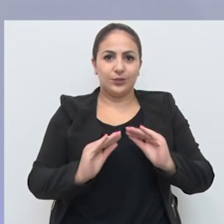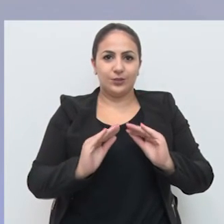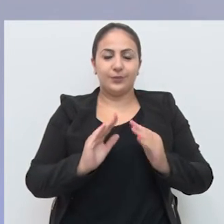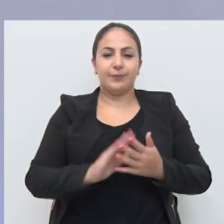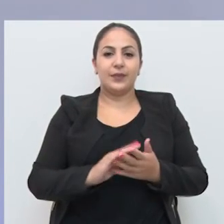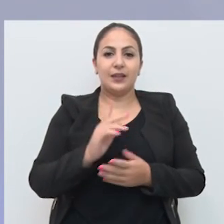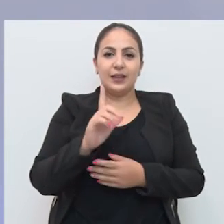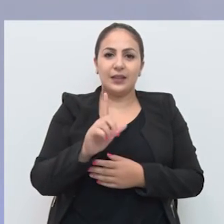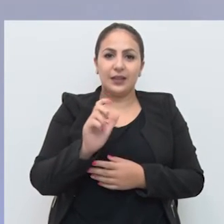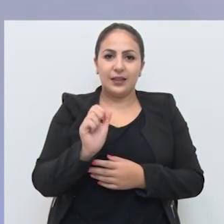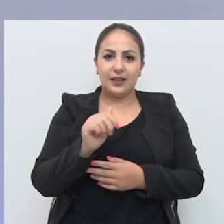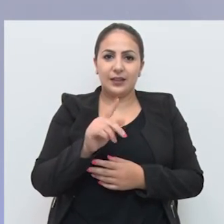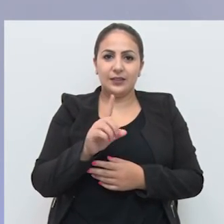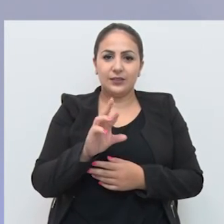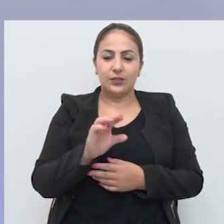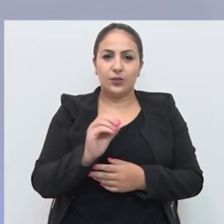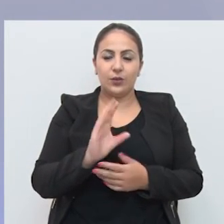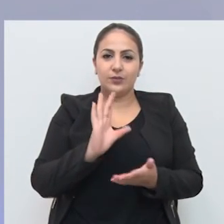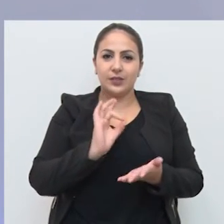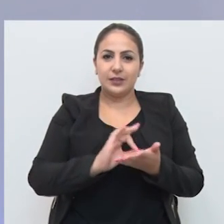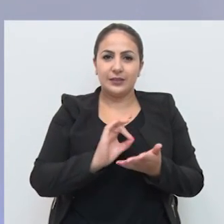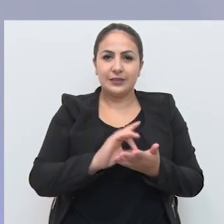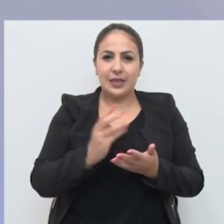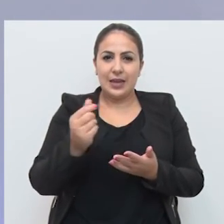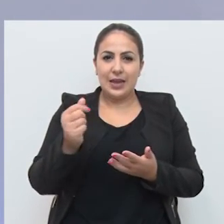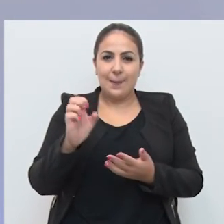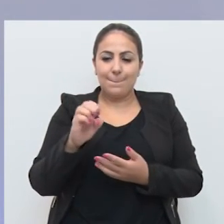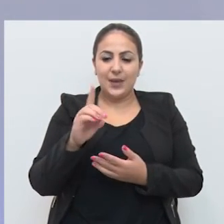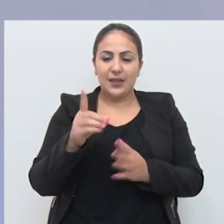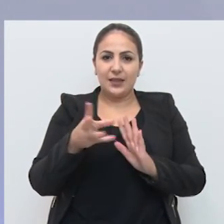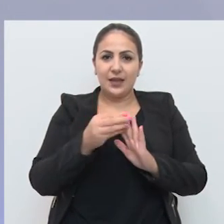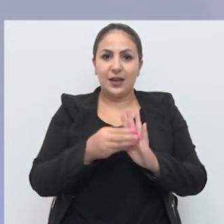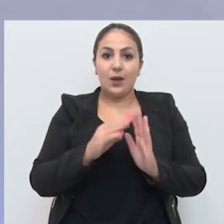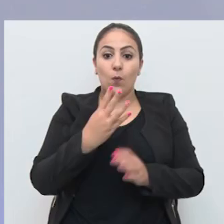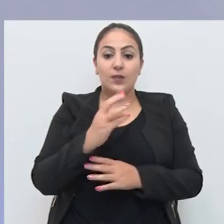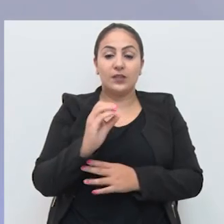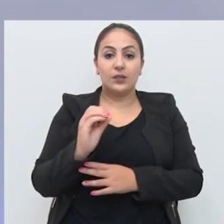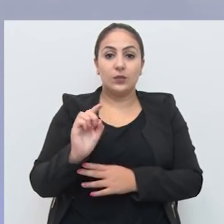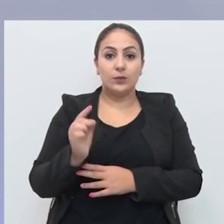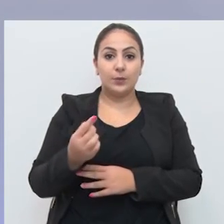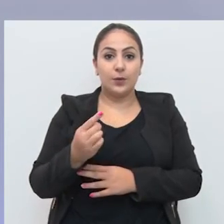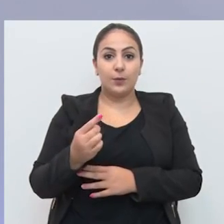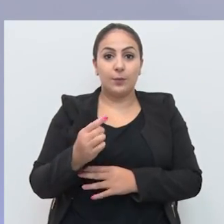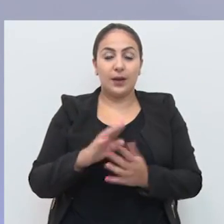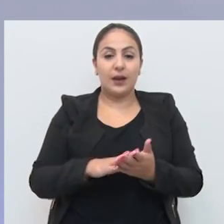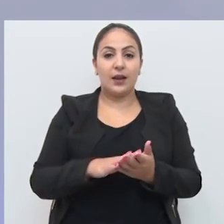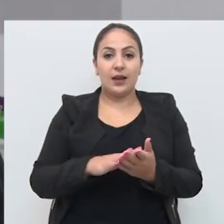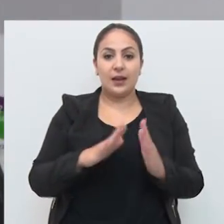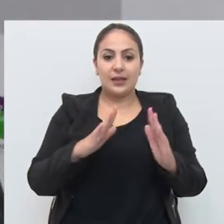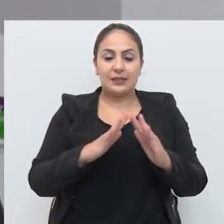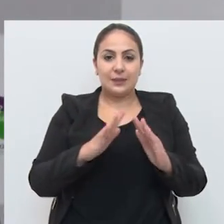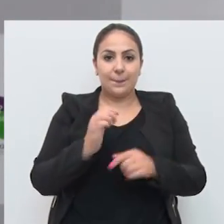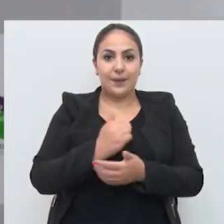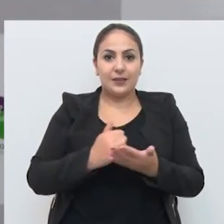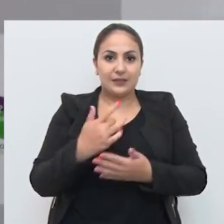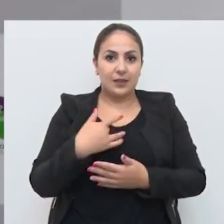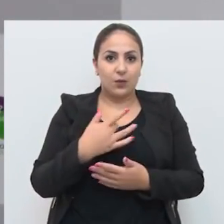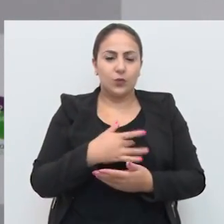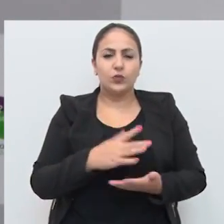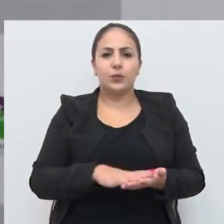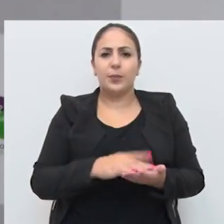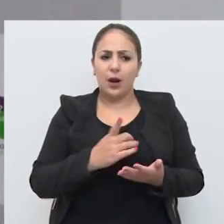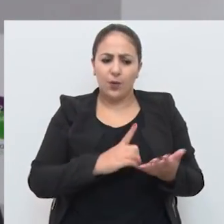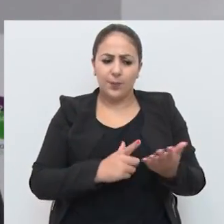Boa noite. Leandro Rosso garante emenda de 400 mil para unidades básicas de saúde. Para aquisição